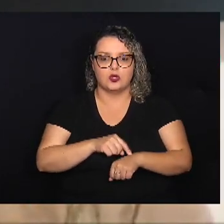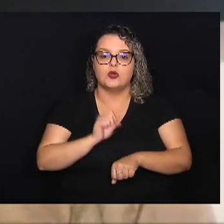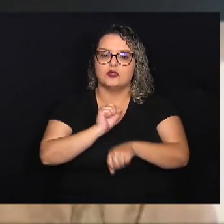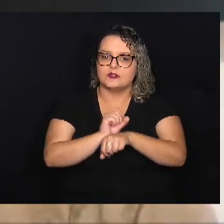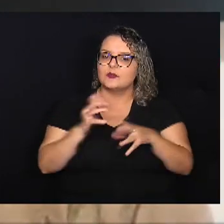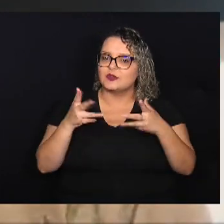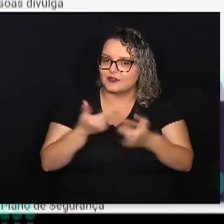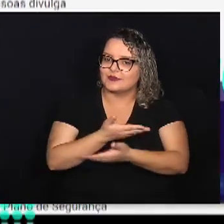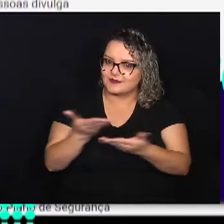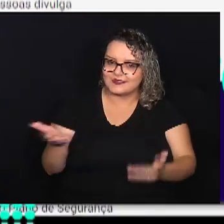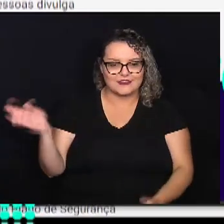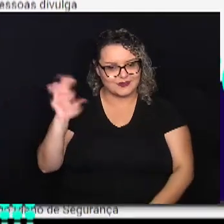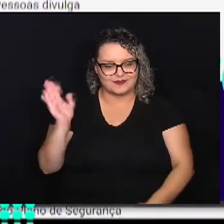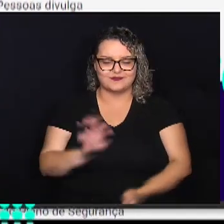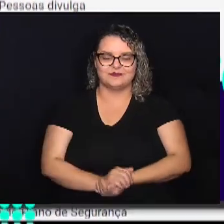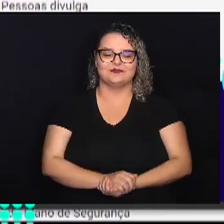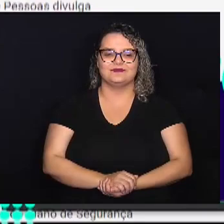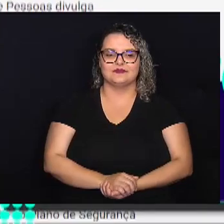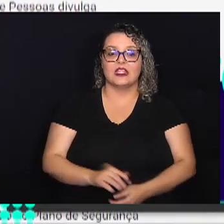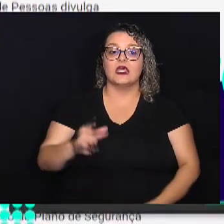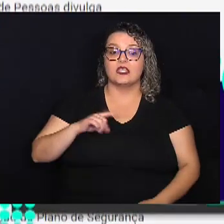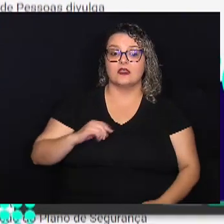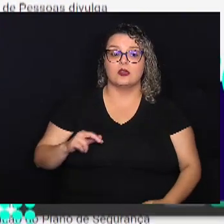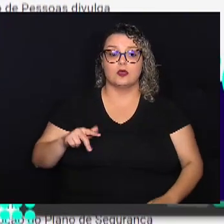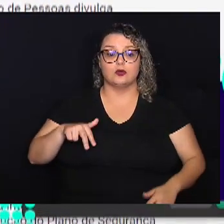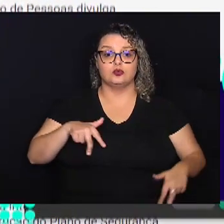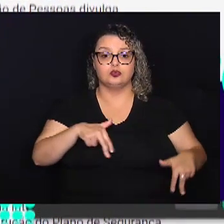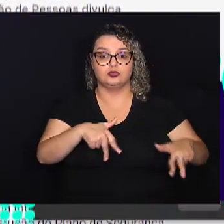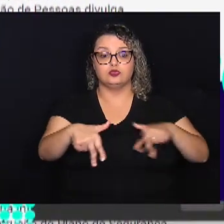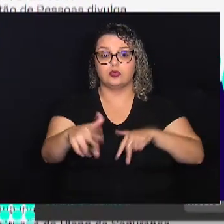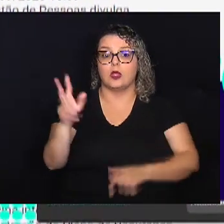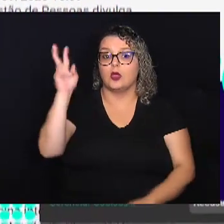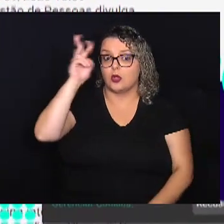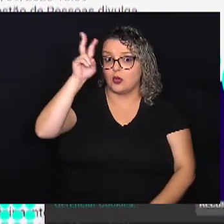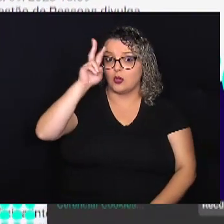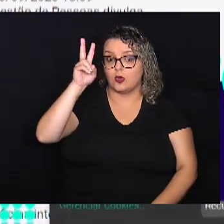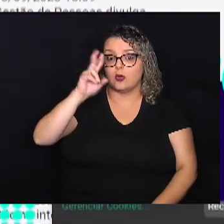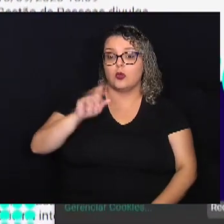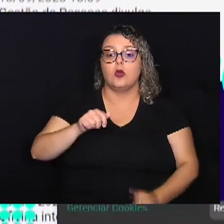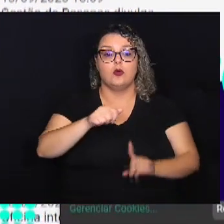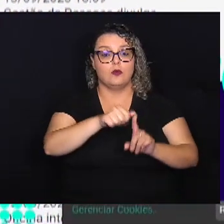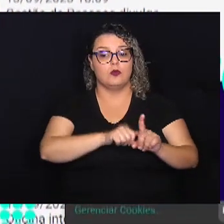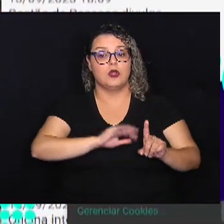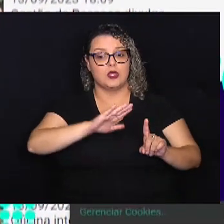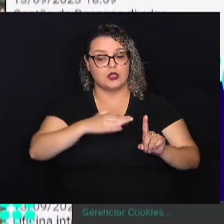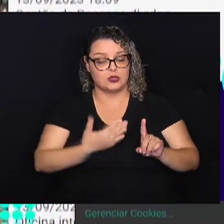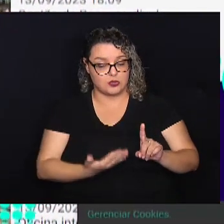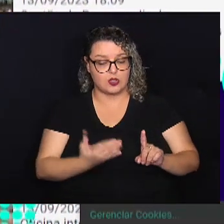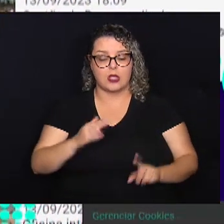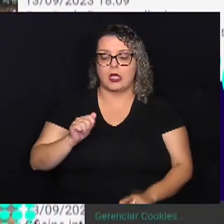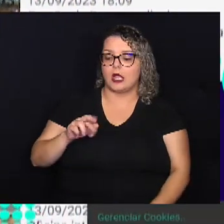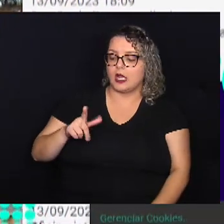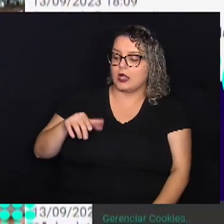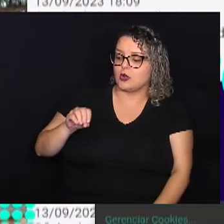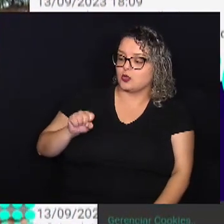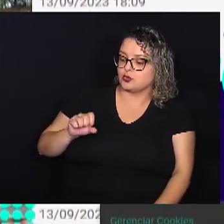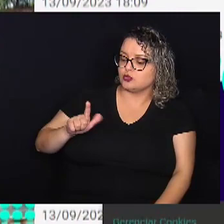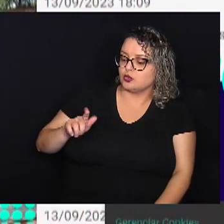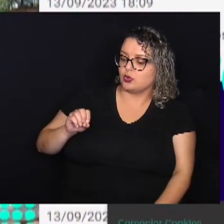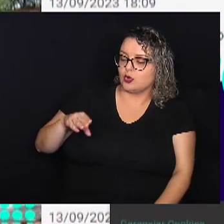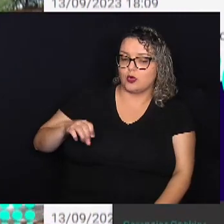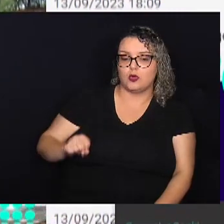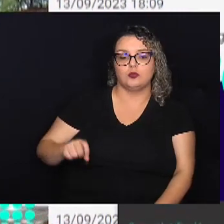todos vocês lá. E tem caminhada histórica em homenagem ao mês Carlos Gomes. As atividades serão nos